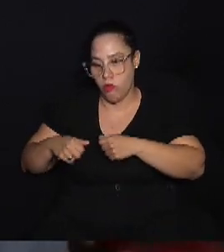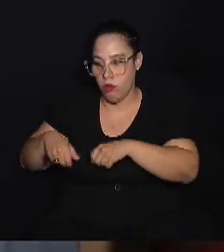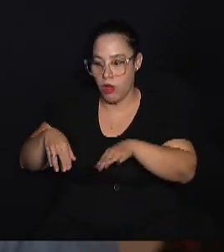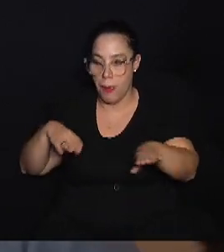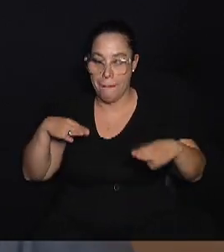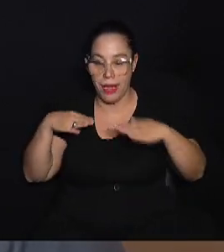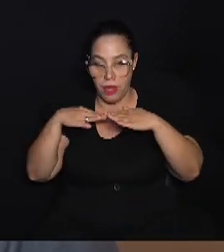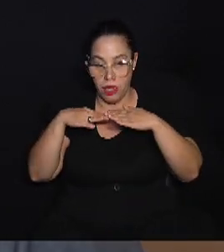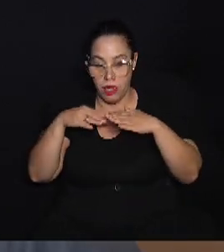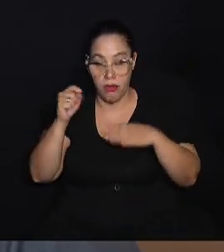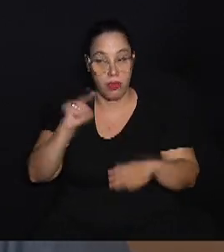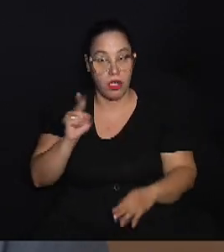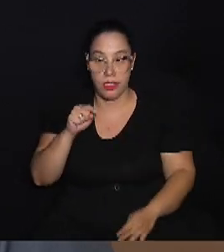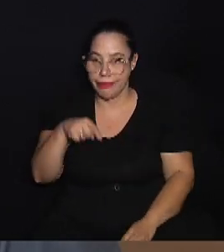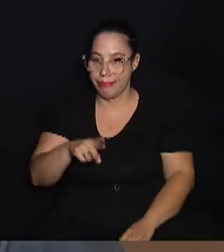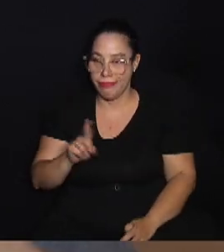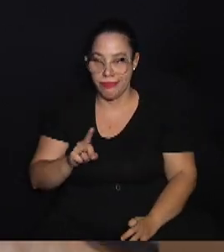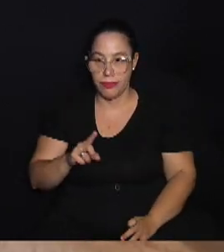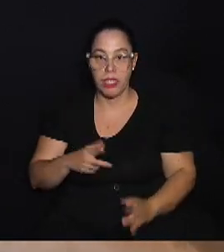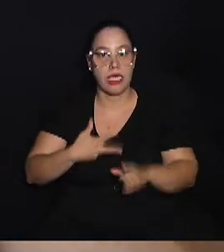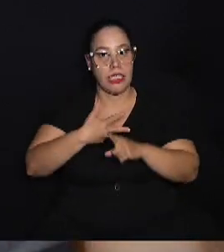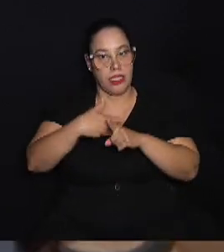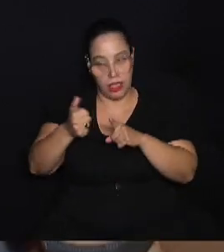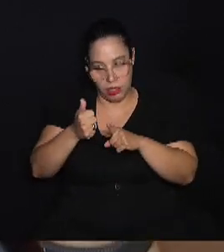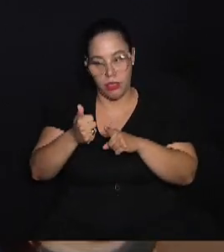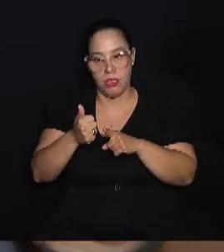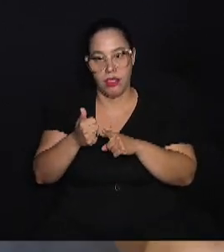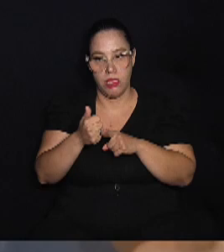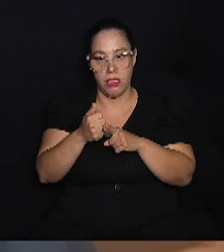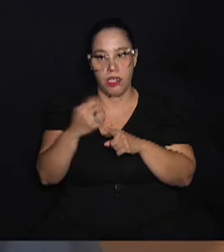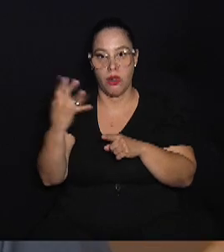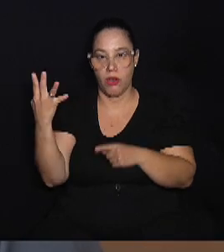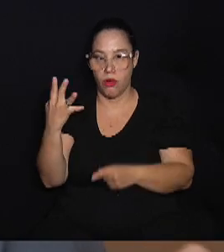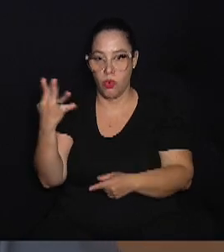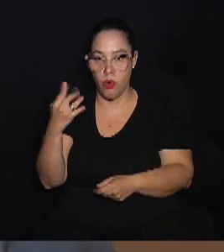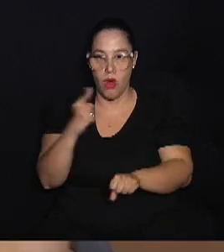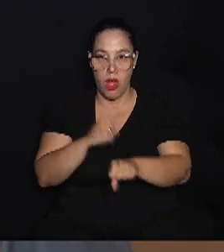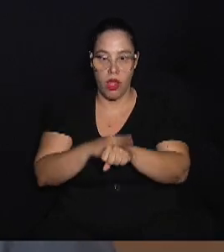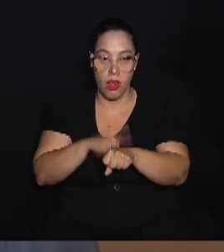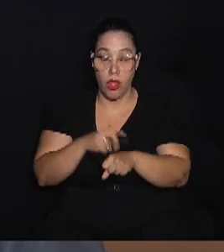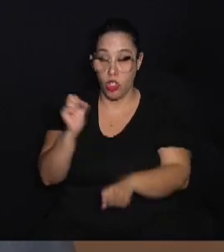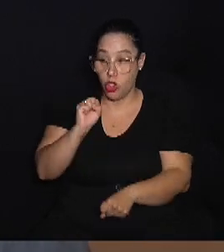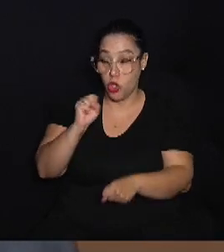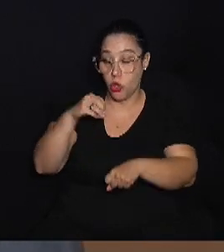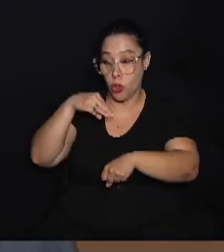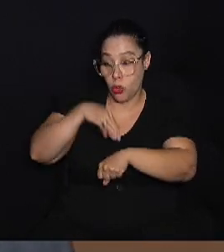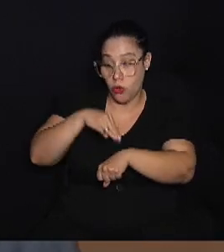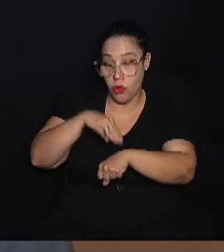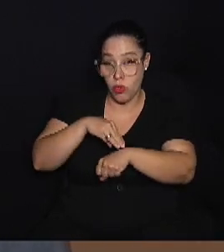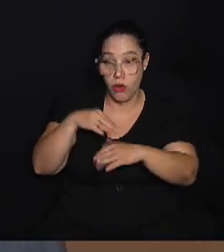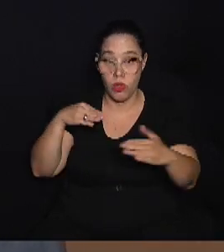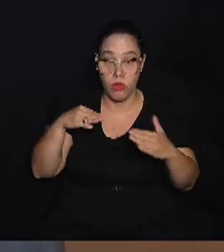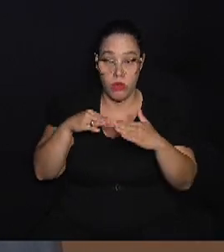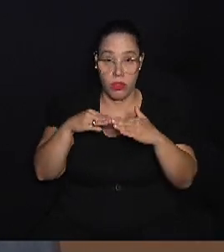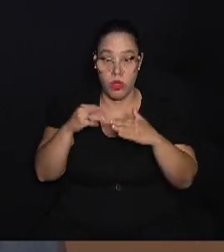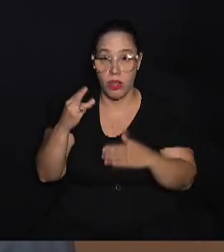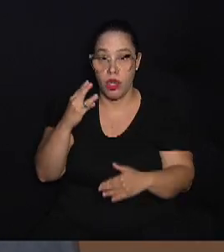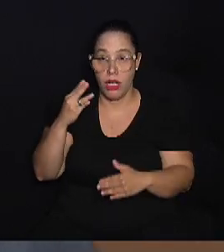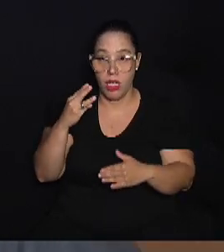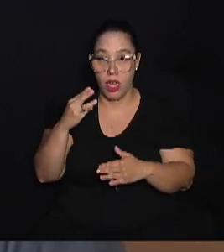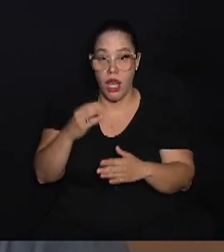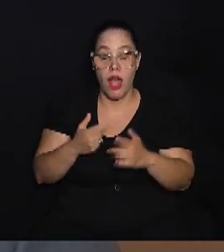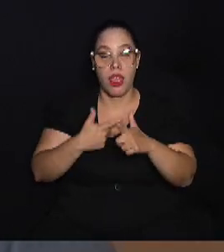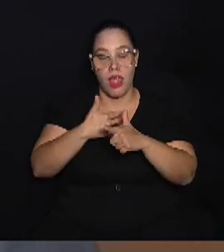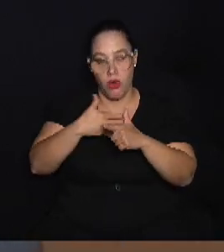que aqui não. Tem que ter um ganhador. Então, deu 4 tempos de 8 minutos, empatado, prorrogações de 3 minutos até alguém